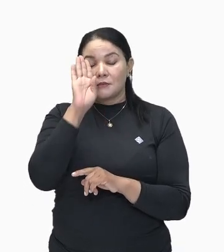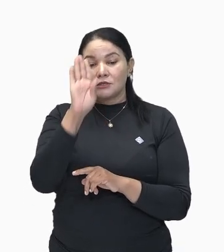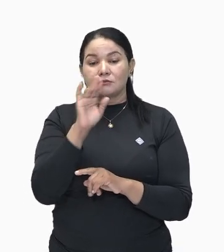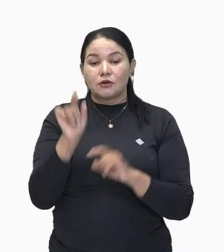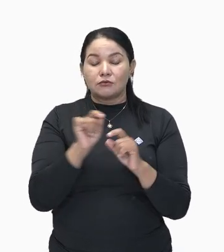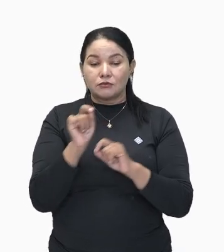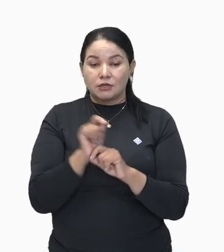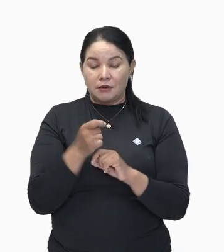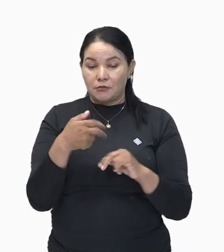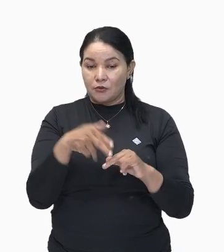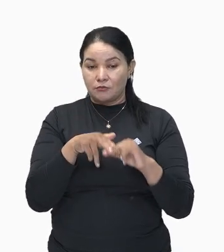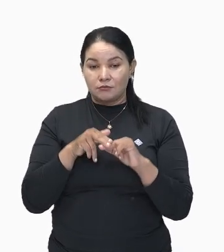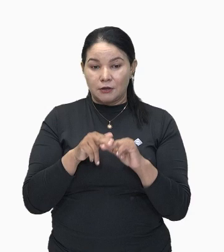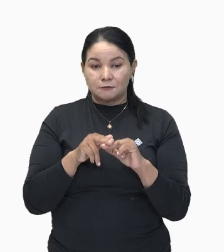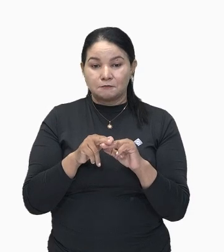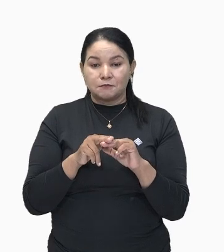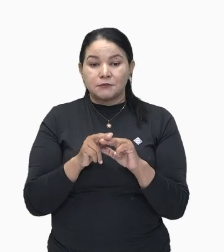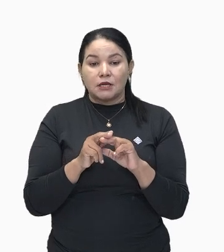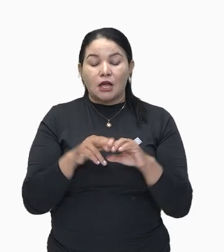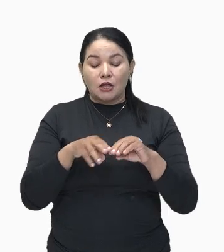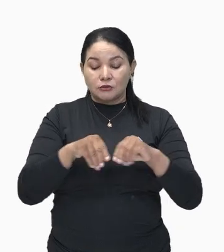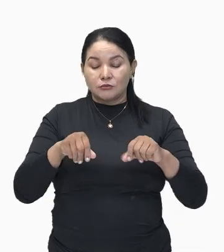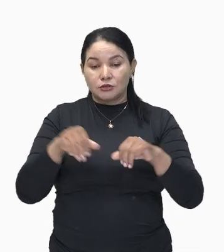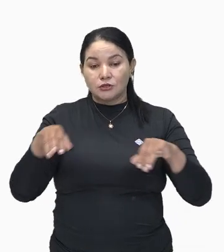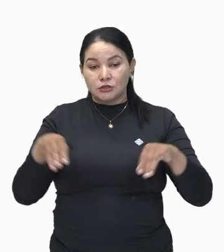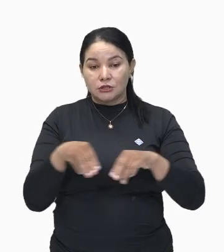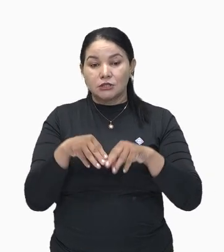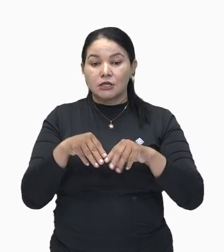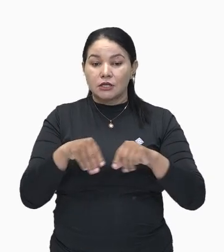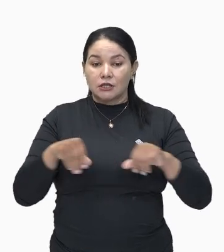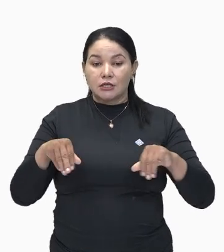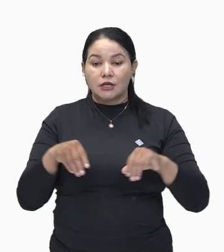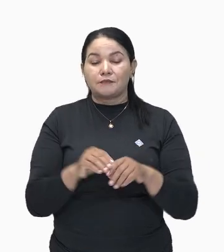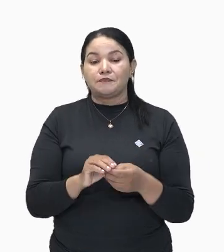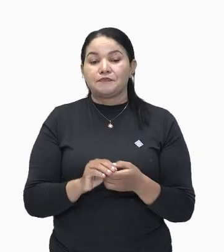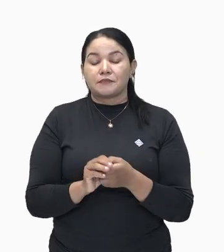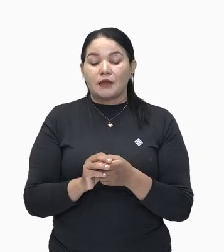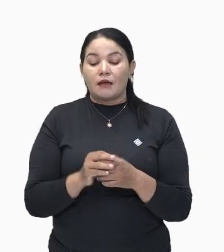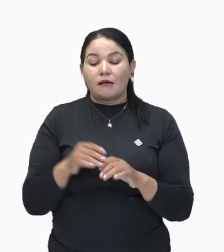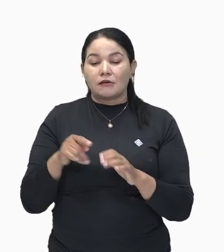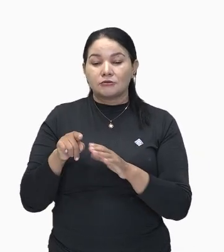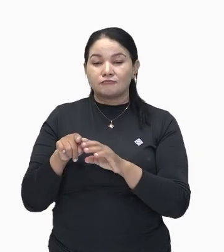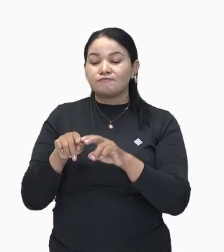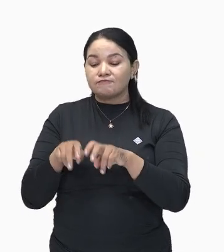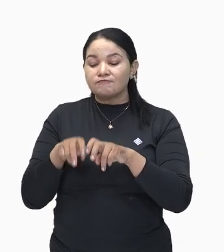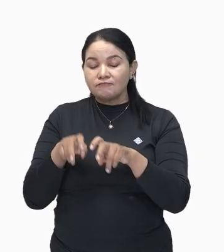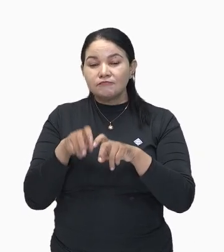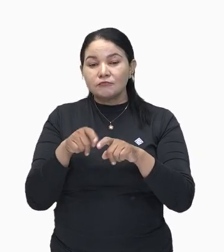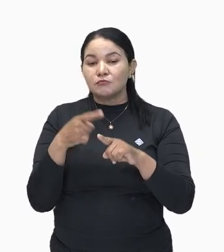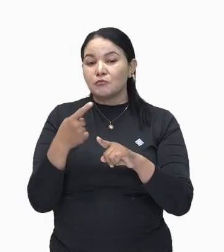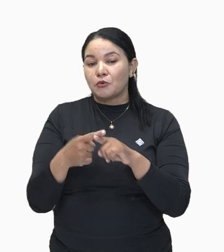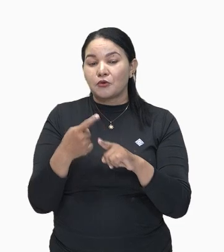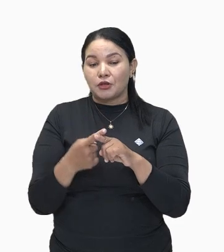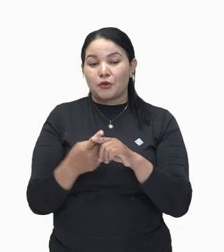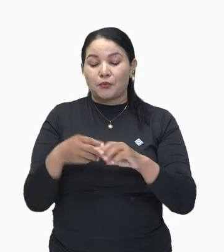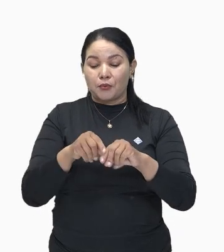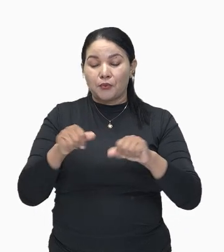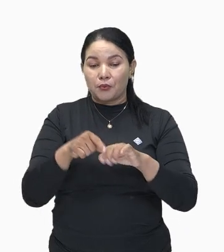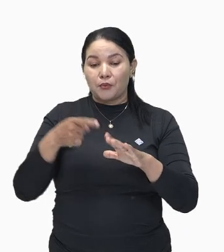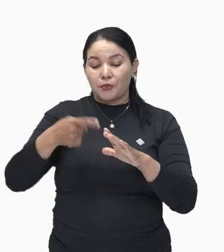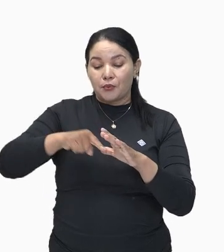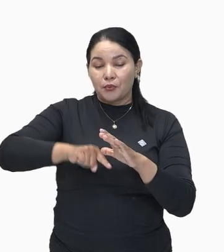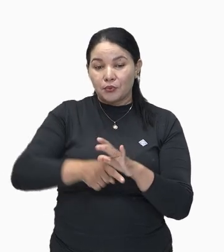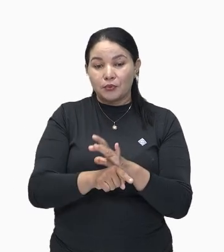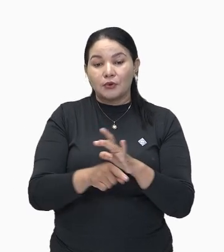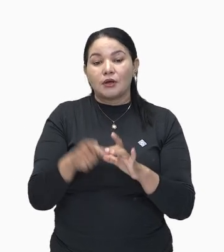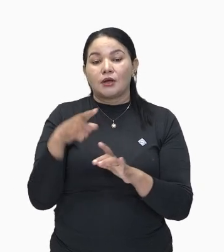da exploração do solo, tá? Com essa complexa formação geológica, onde o subsolo, né, ele vai